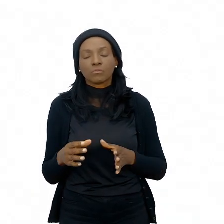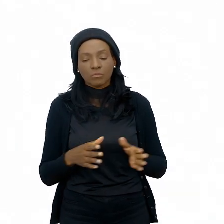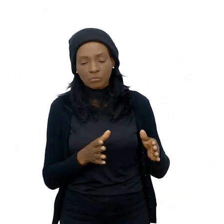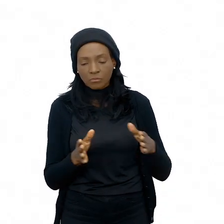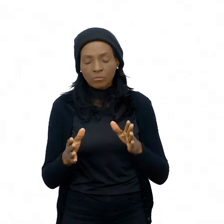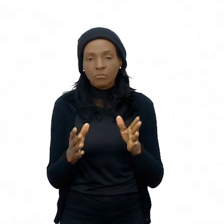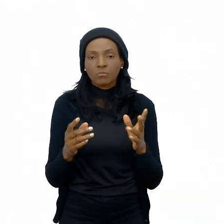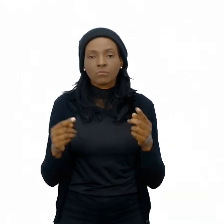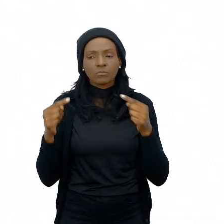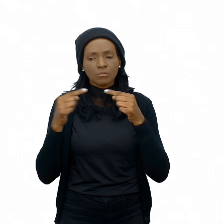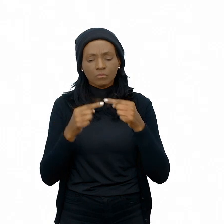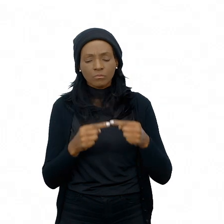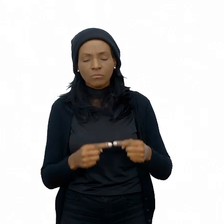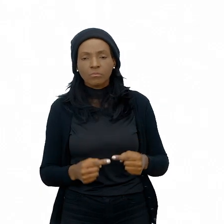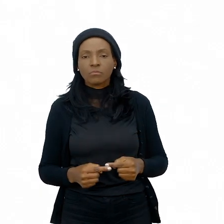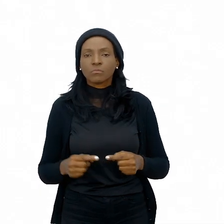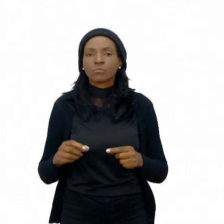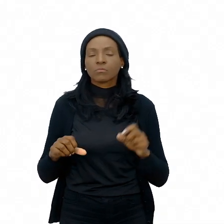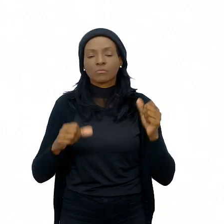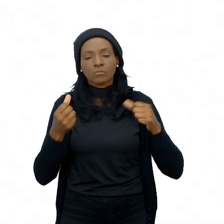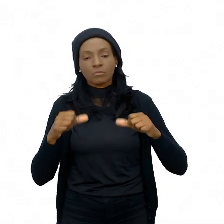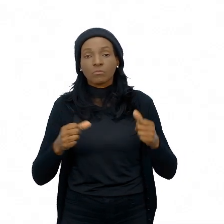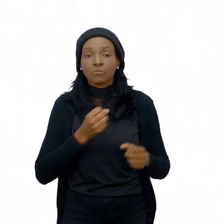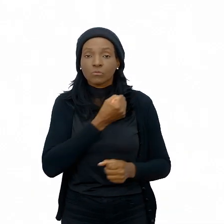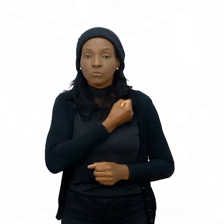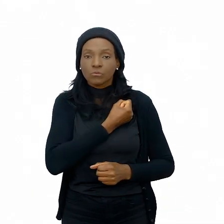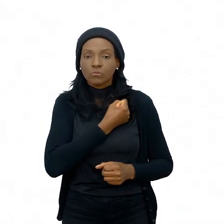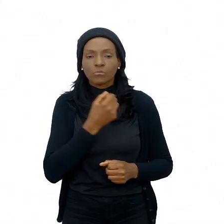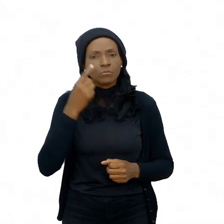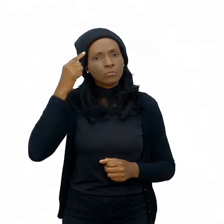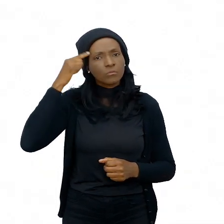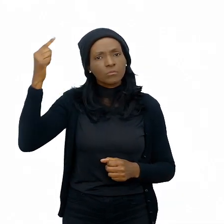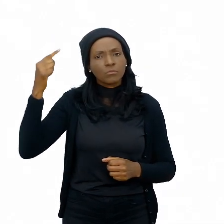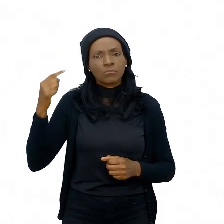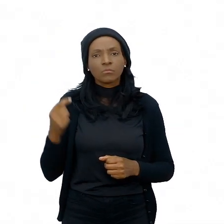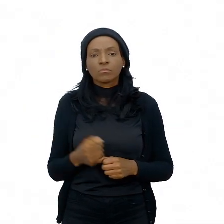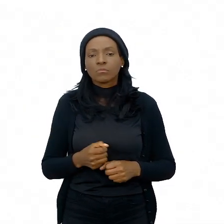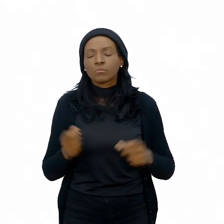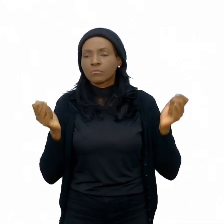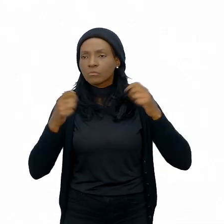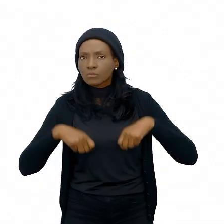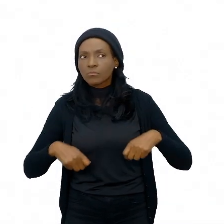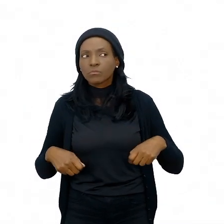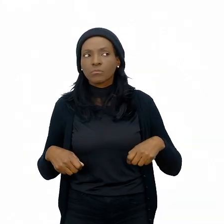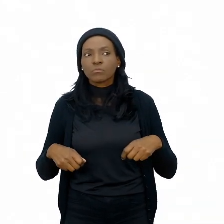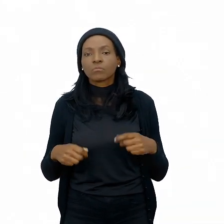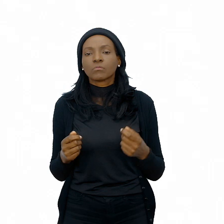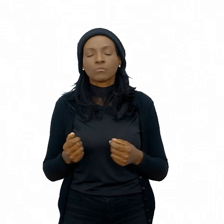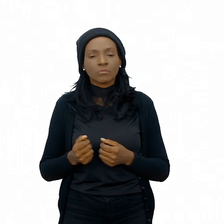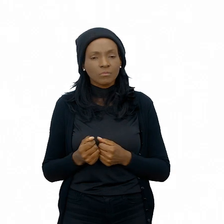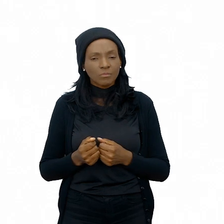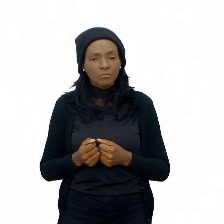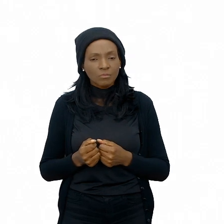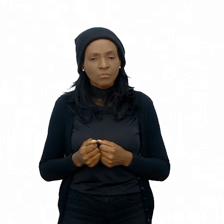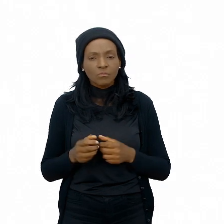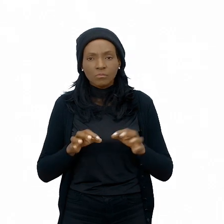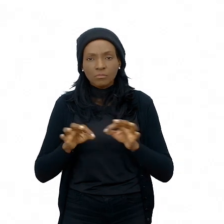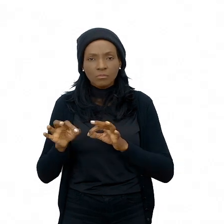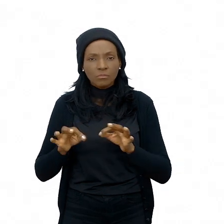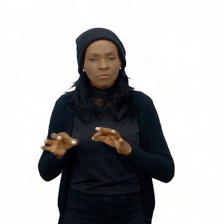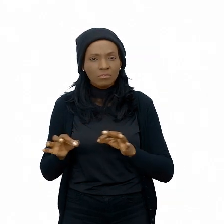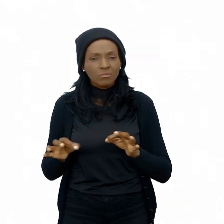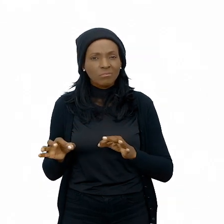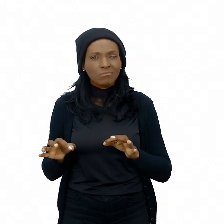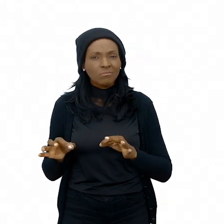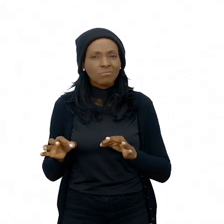a aplicação da sondagem de números, pensar em possibilidades de intervenção e organizar uma